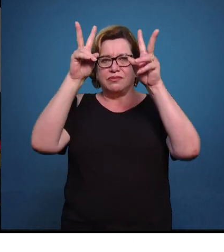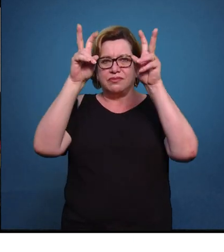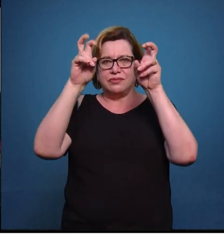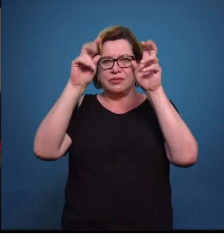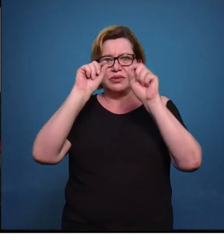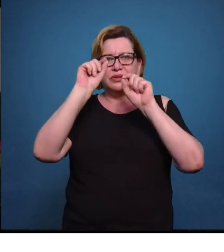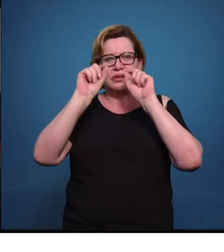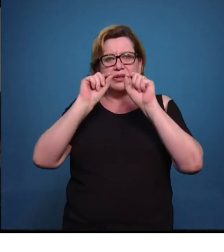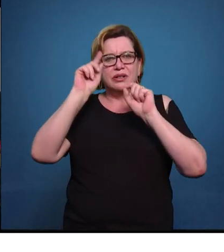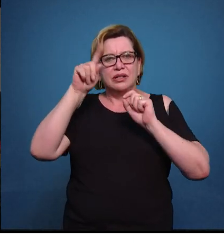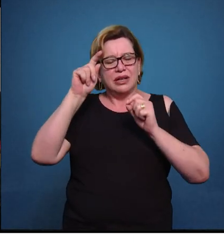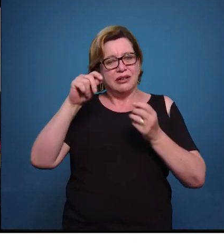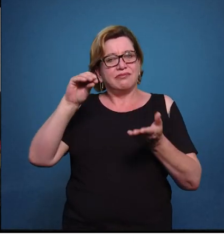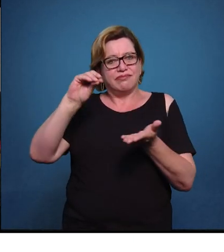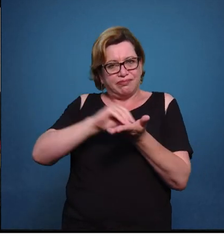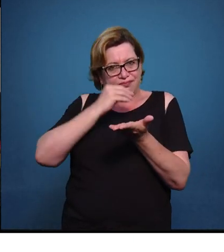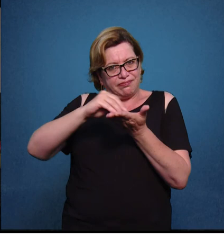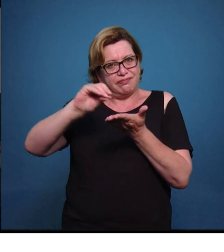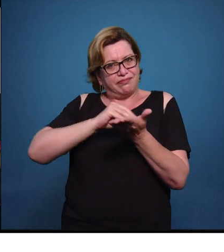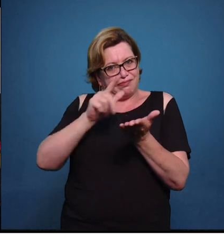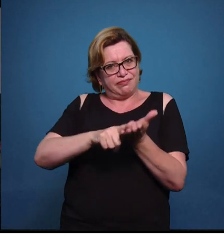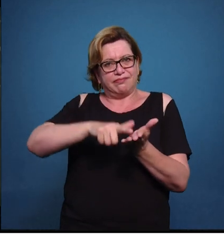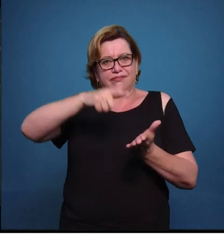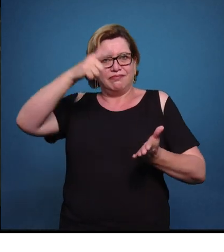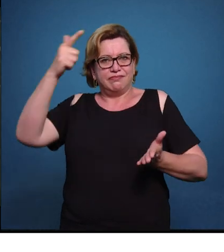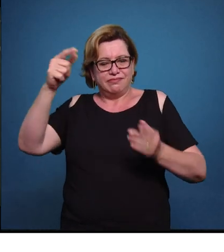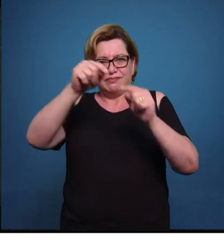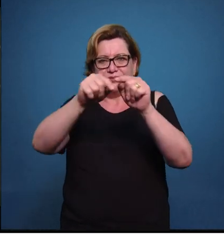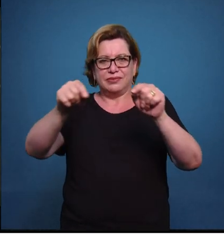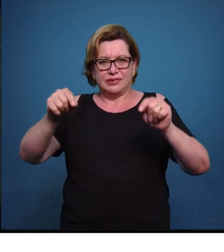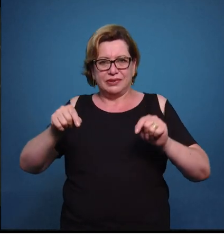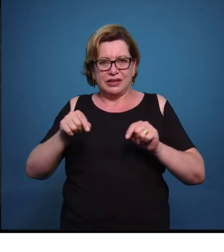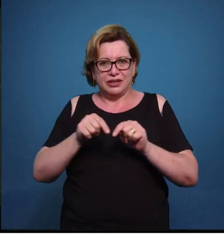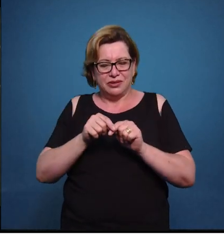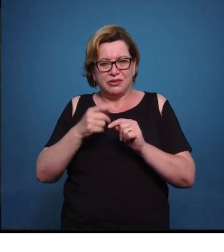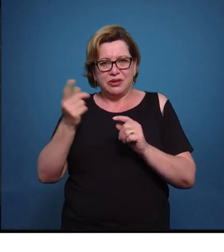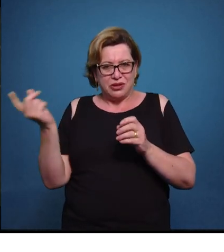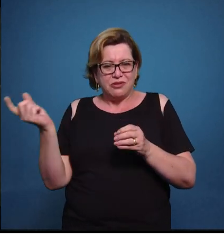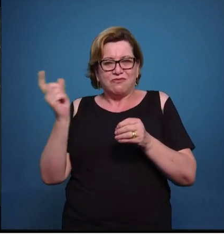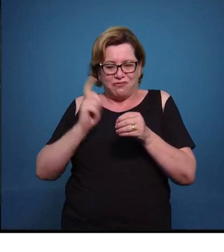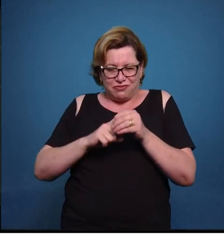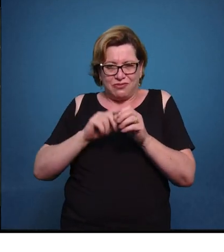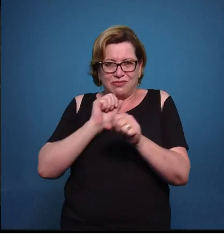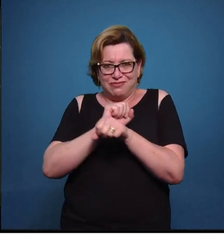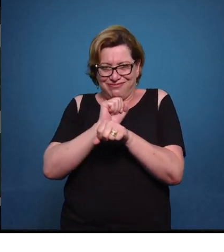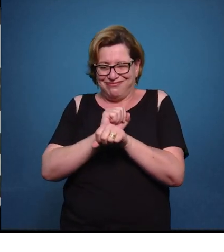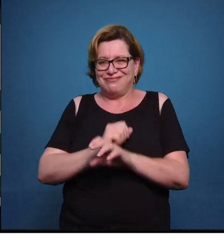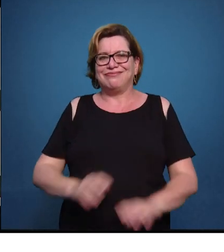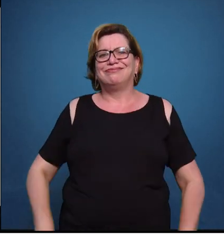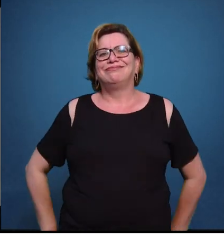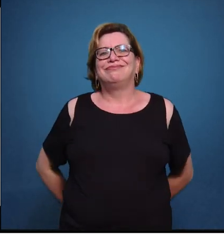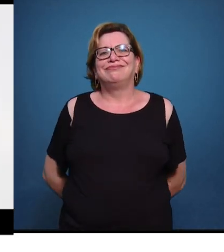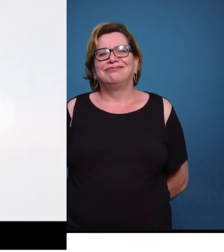Jornalismo é a mídia impressa em sala de aula. Nós voltamos em instantes, logo depois da vinheta.